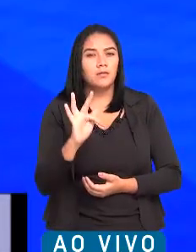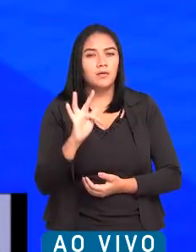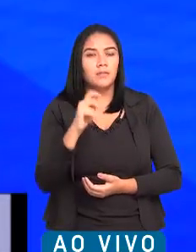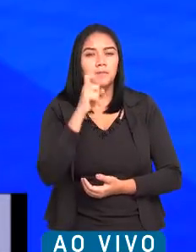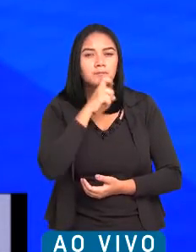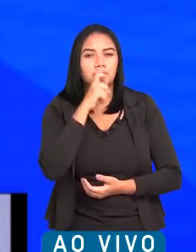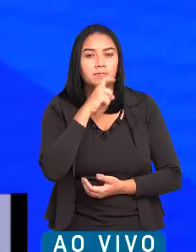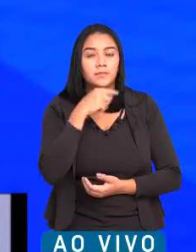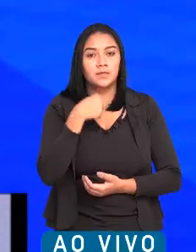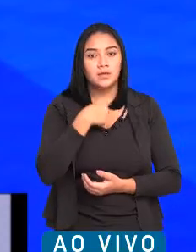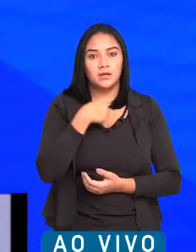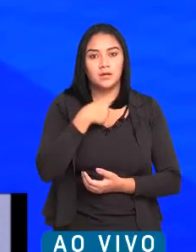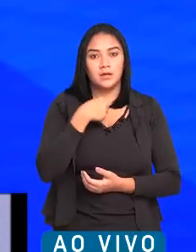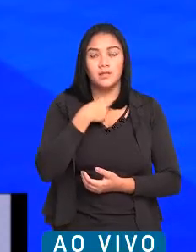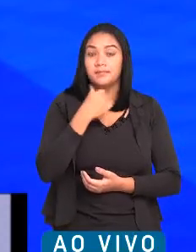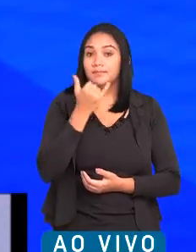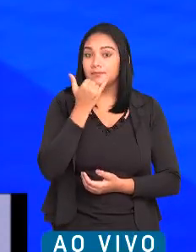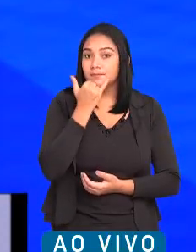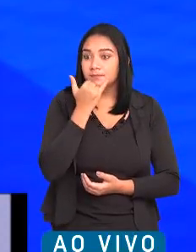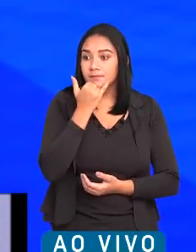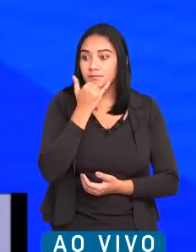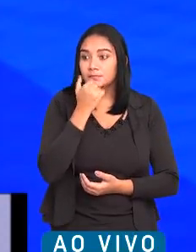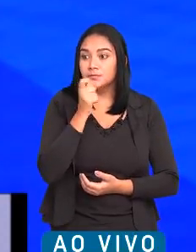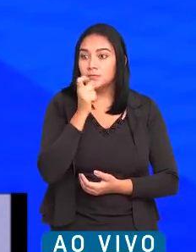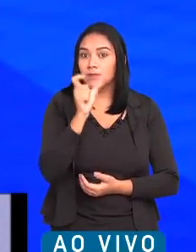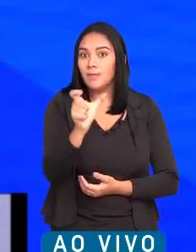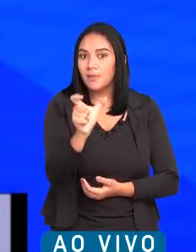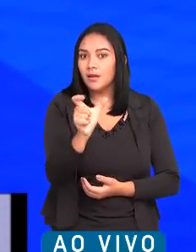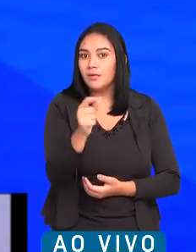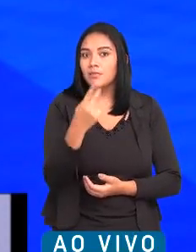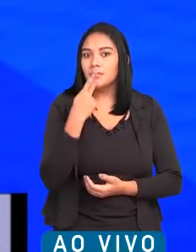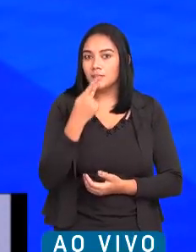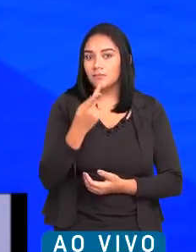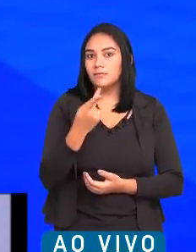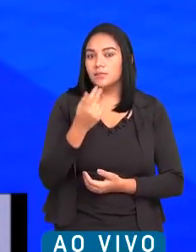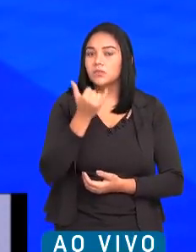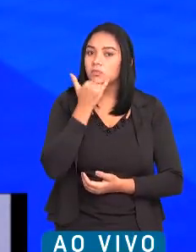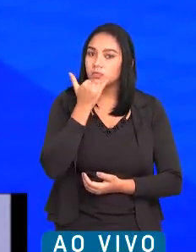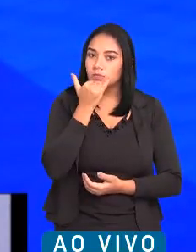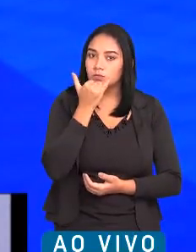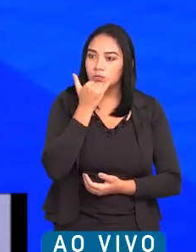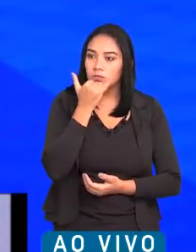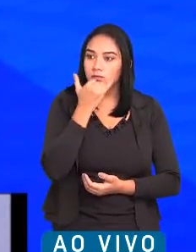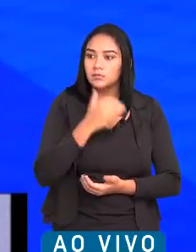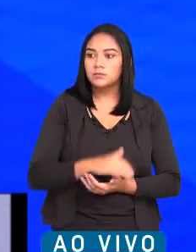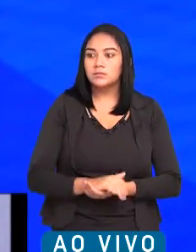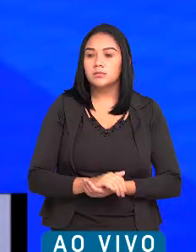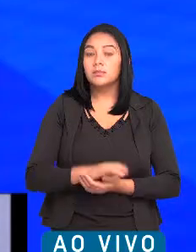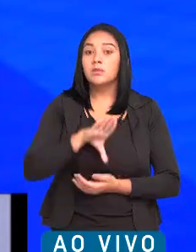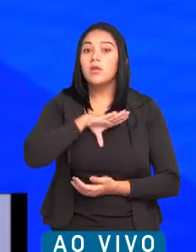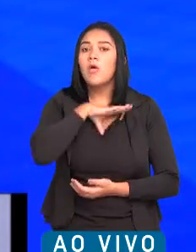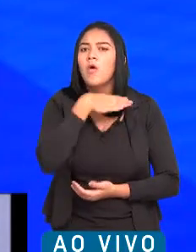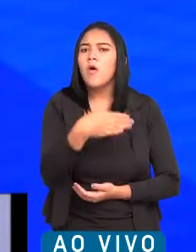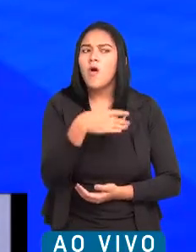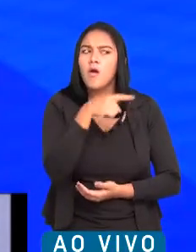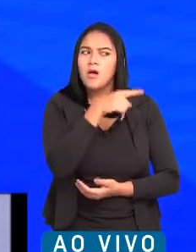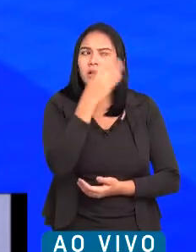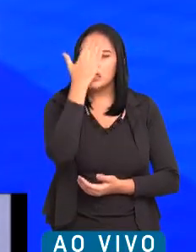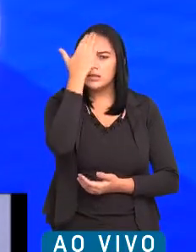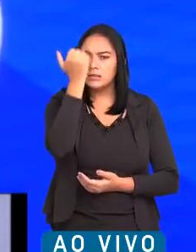palavra, mas eu quero saber se ele tem coragem de pedir desculpa dizendo que o Firmino é mentiroso.